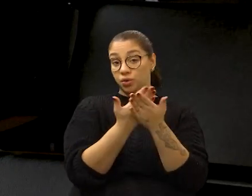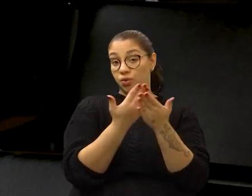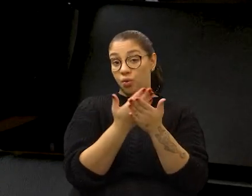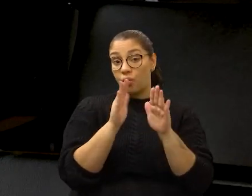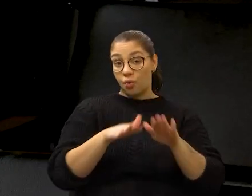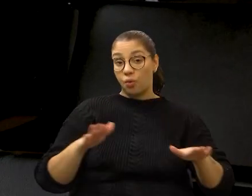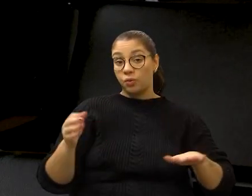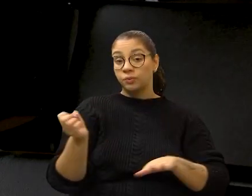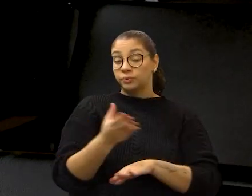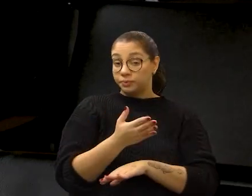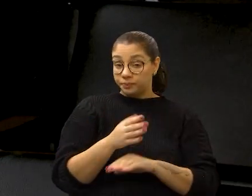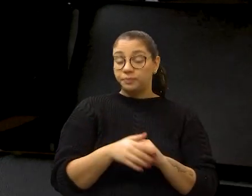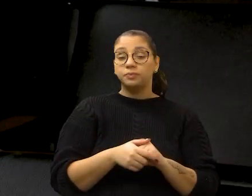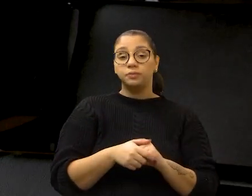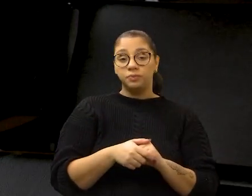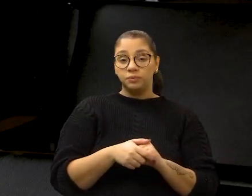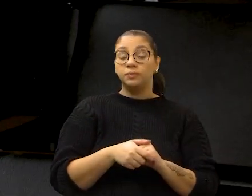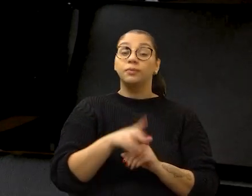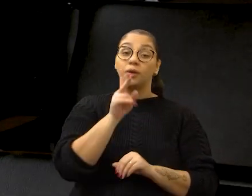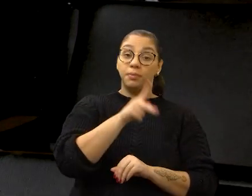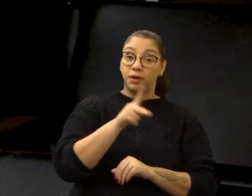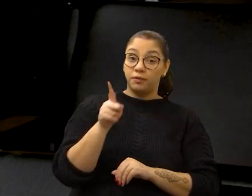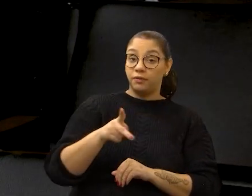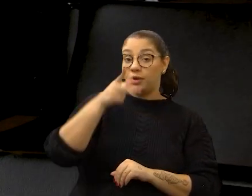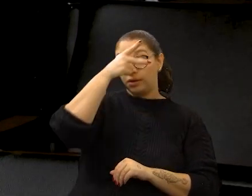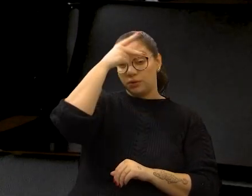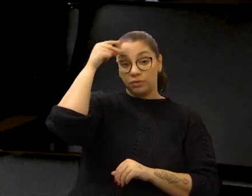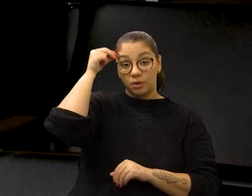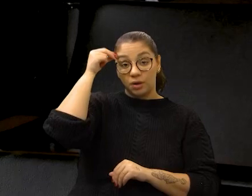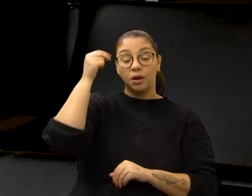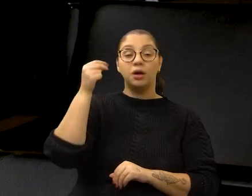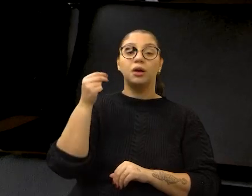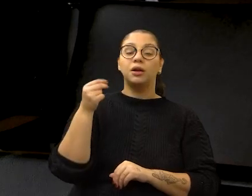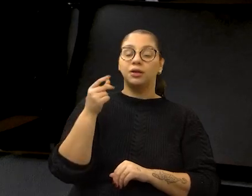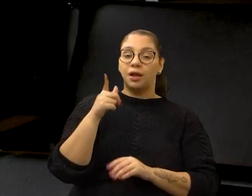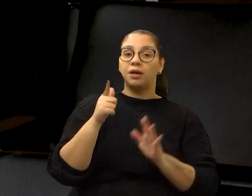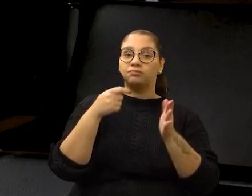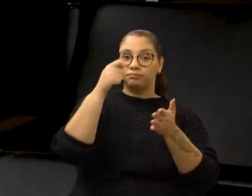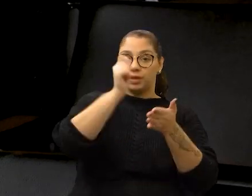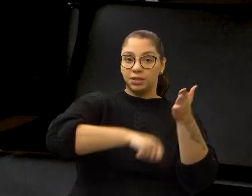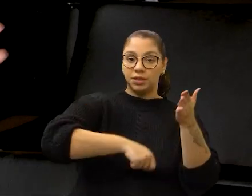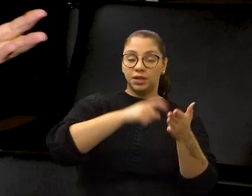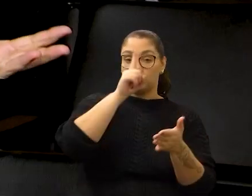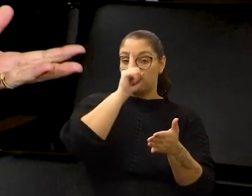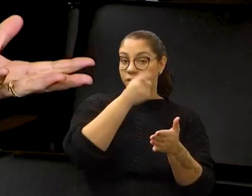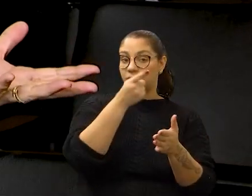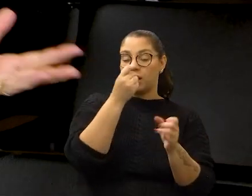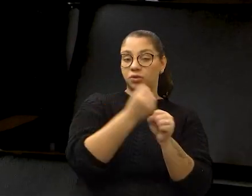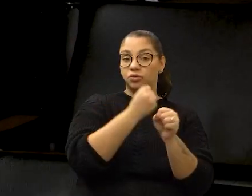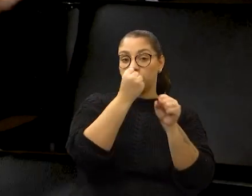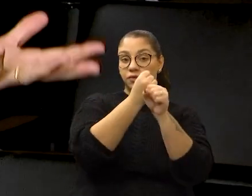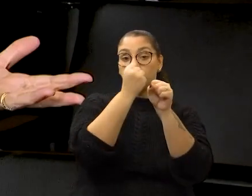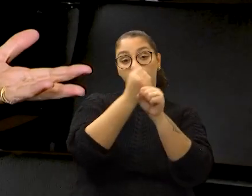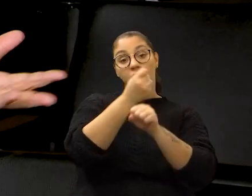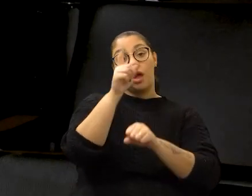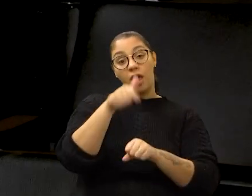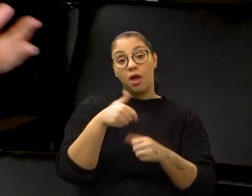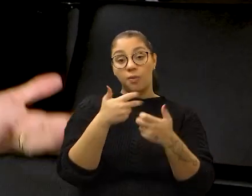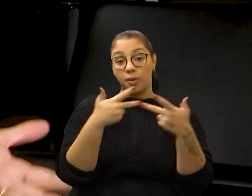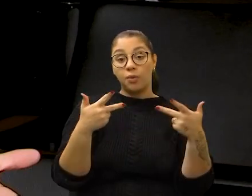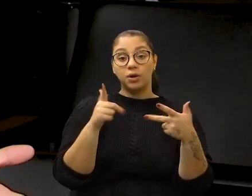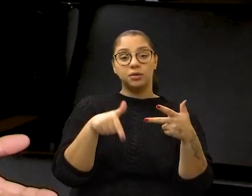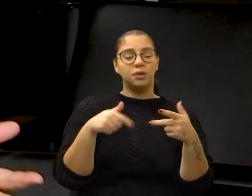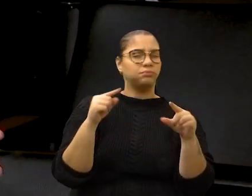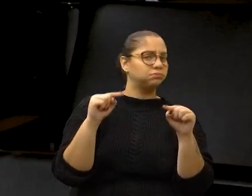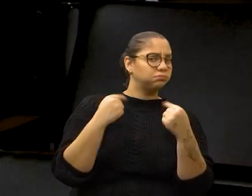creches. O prefeito está assinando as ordens de serviço. Aliás, foi uma coisa até que